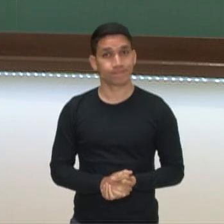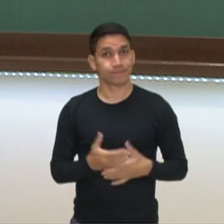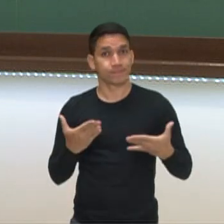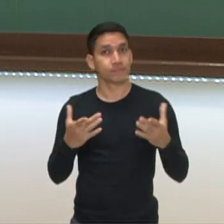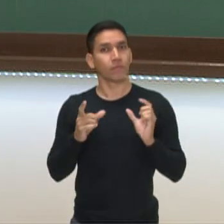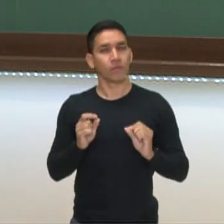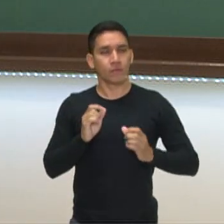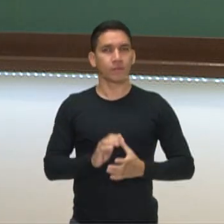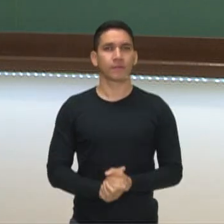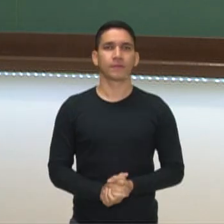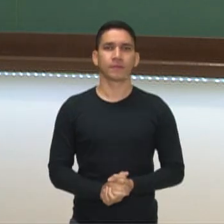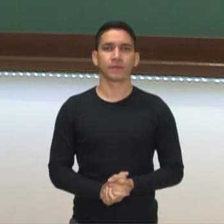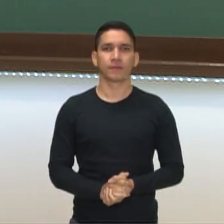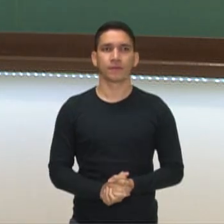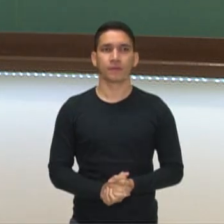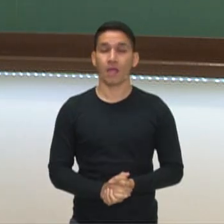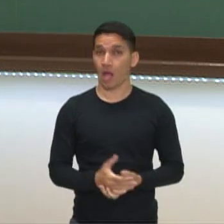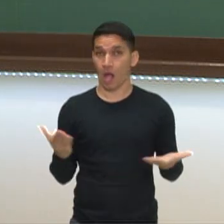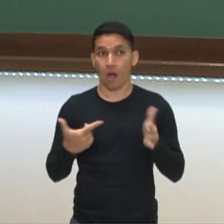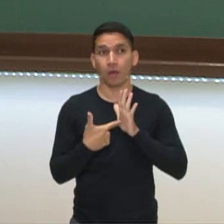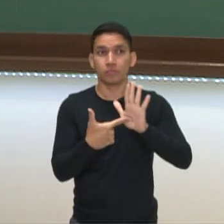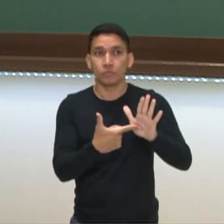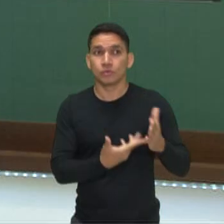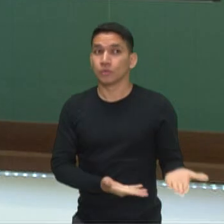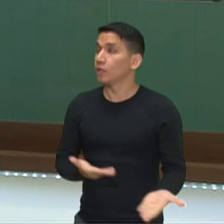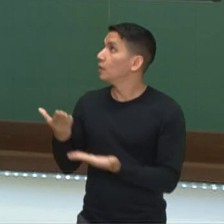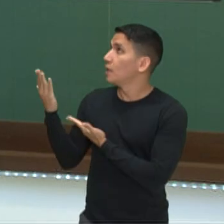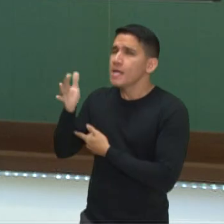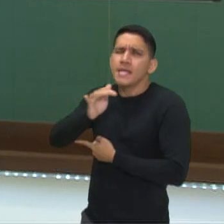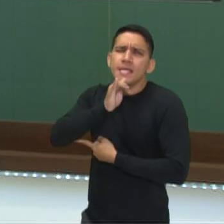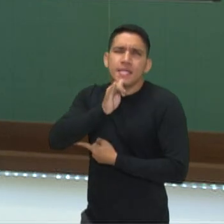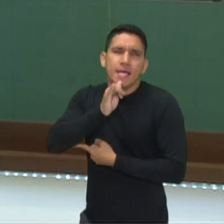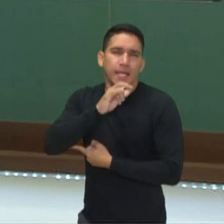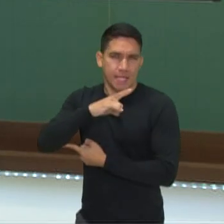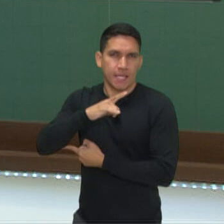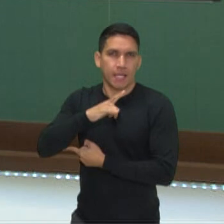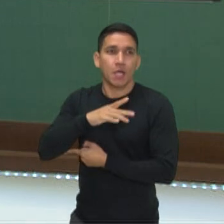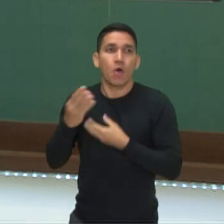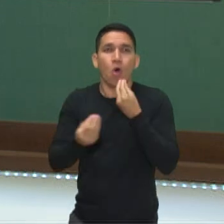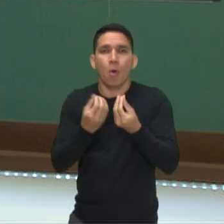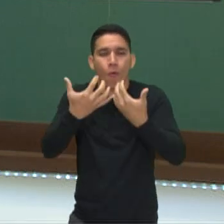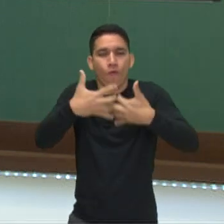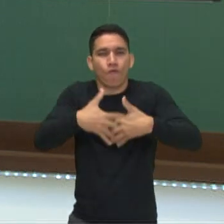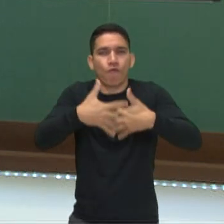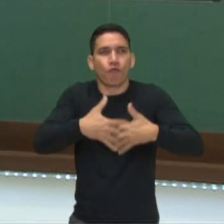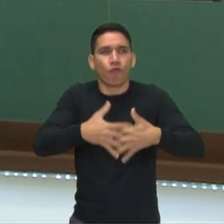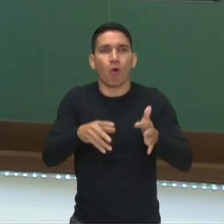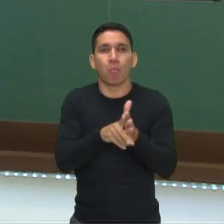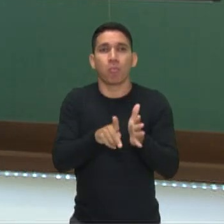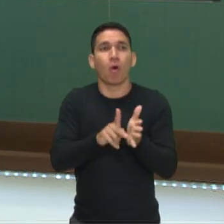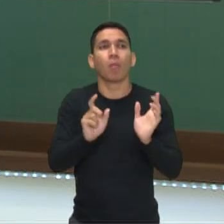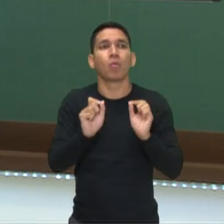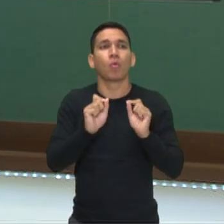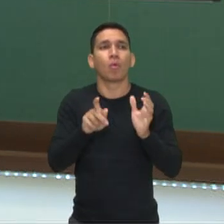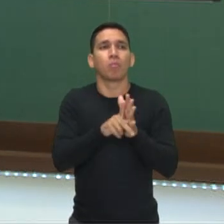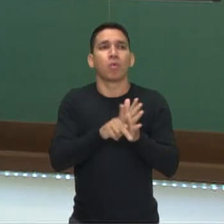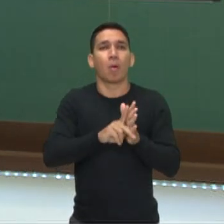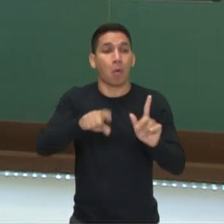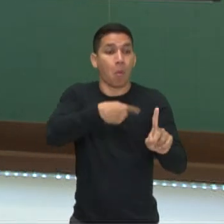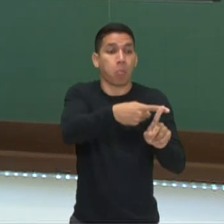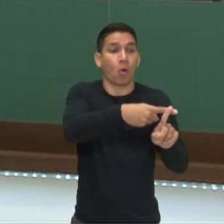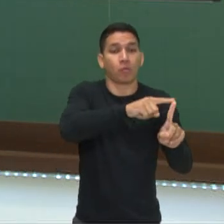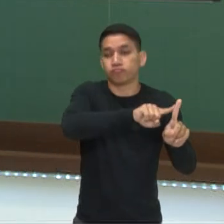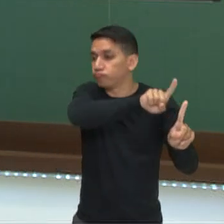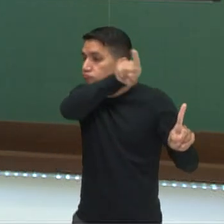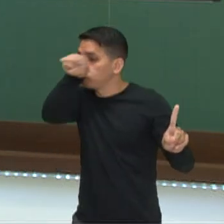Bom, nós temos aqui então um exemplo, né, da corrente elétrica que vai do polo positivo